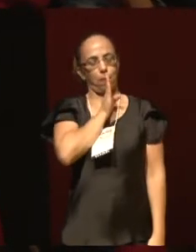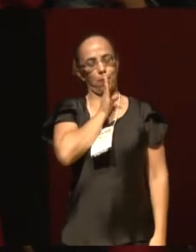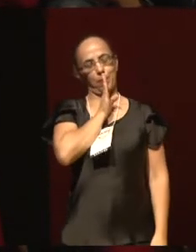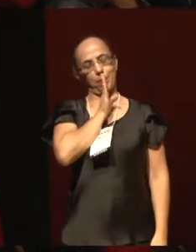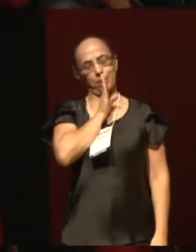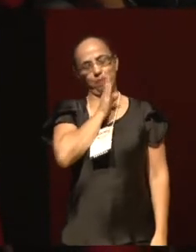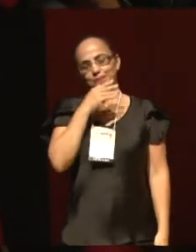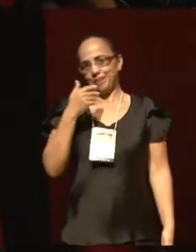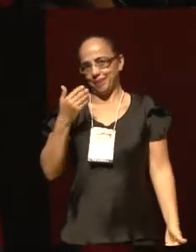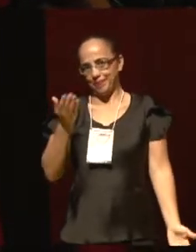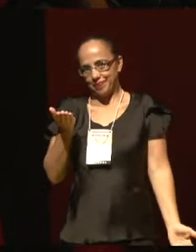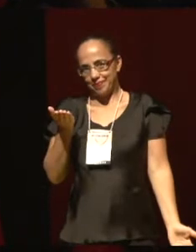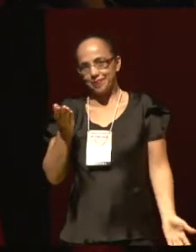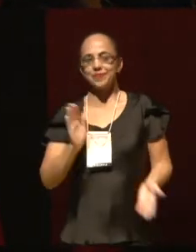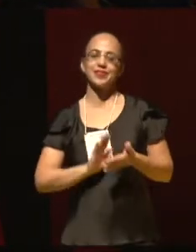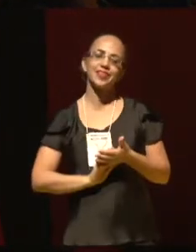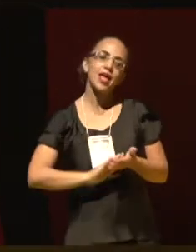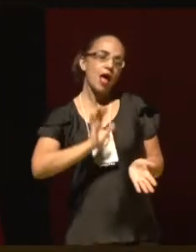O medo.